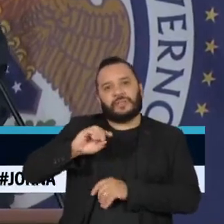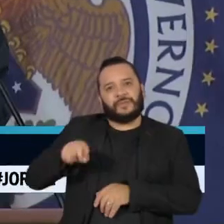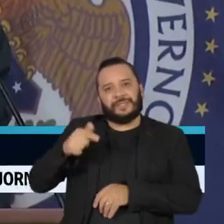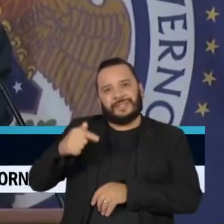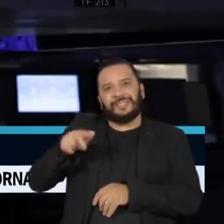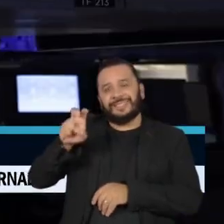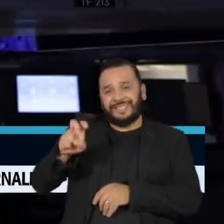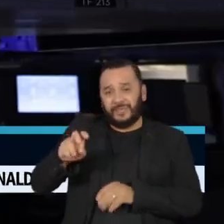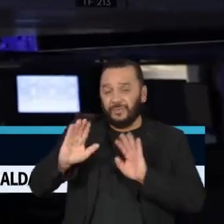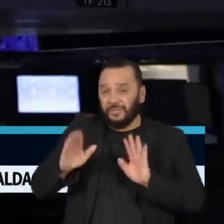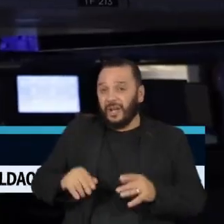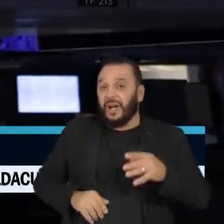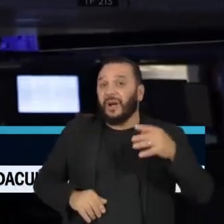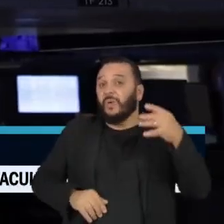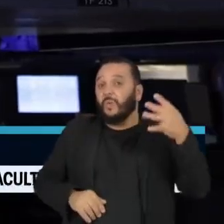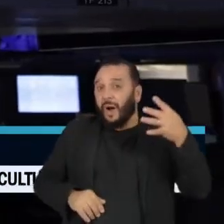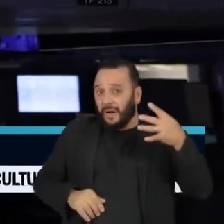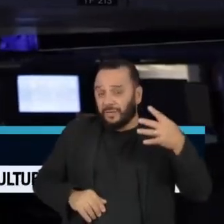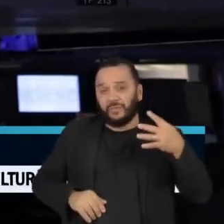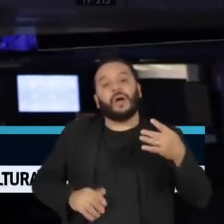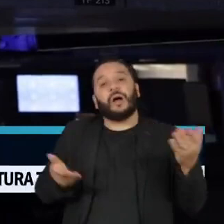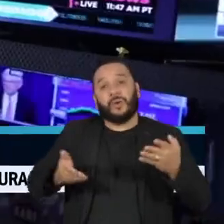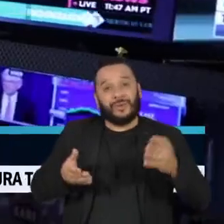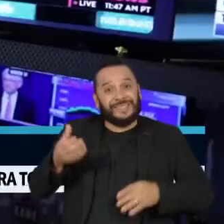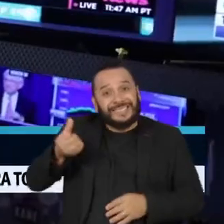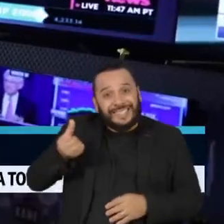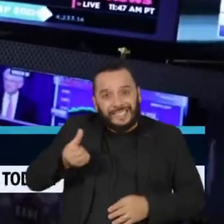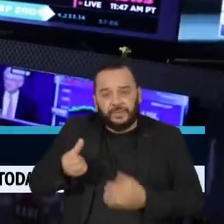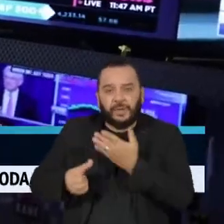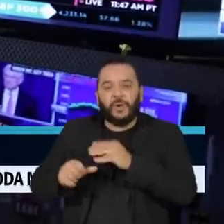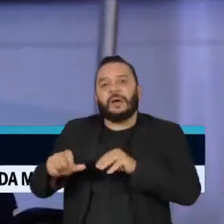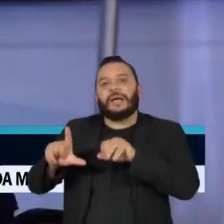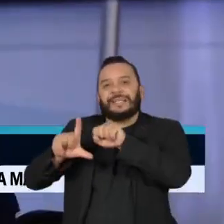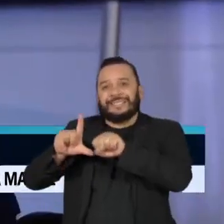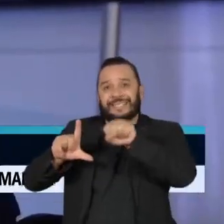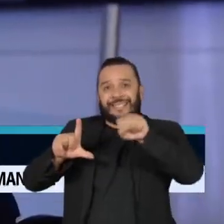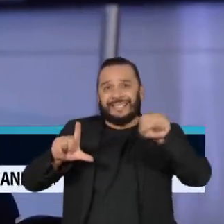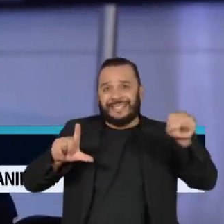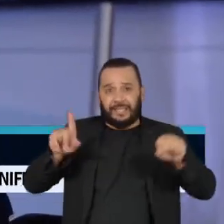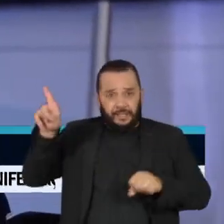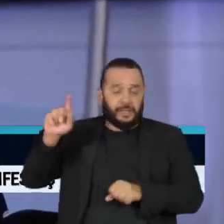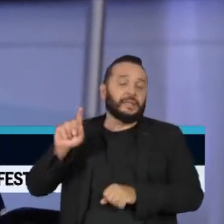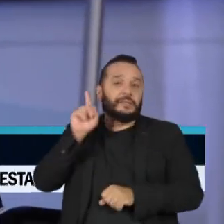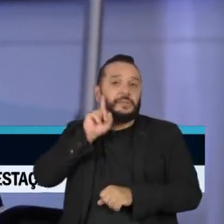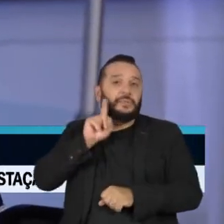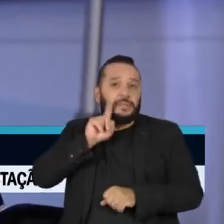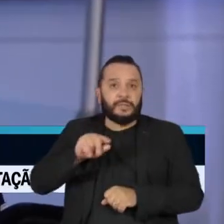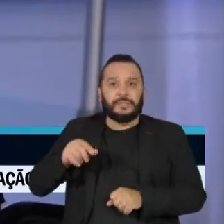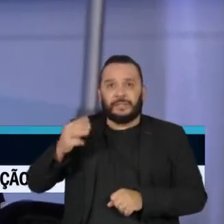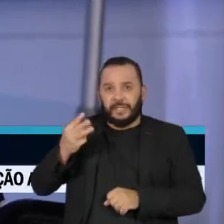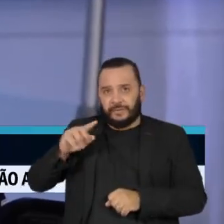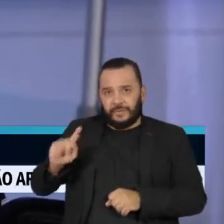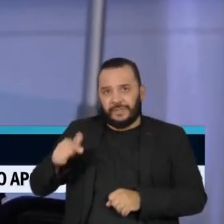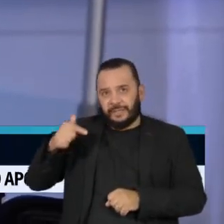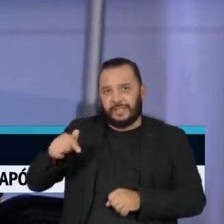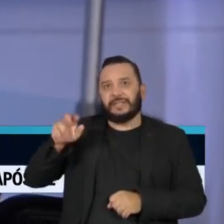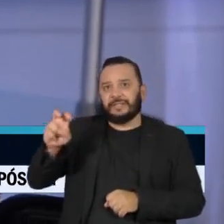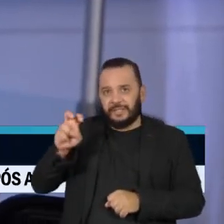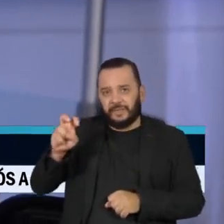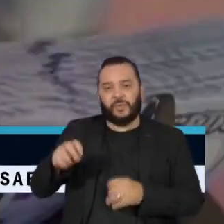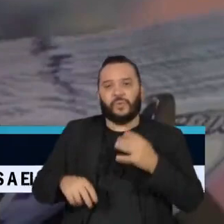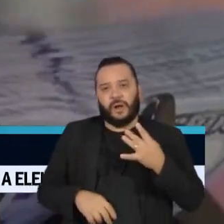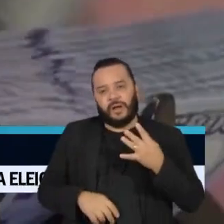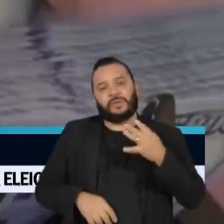seguido, o sexto no ano. Agora, a Selic americana está na faixa de 3,75 a 4% ao